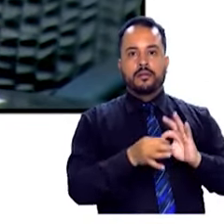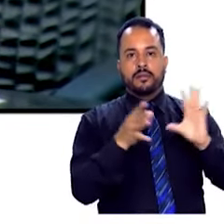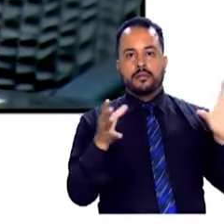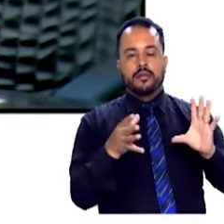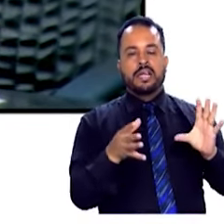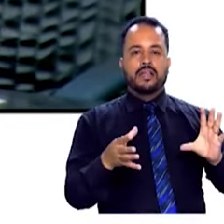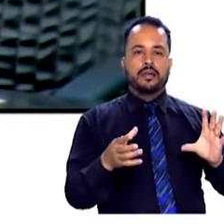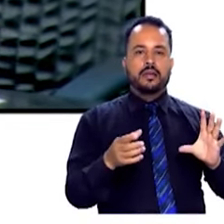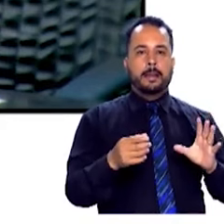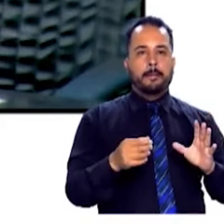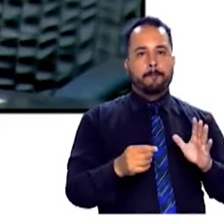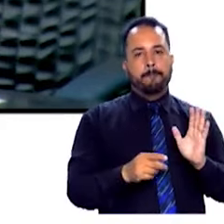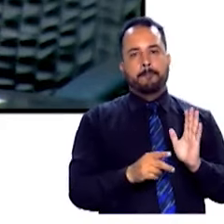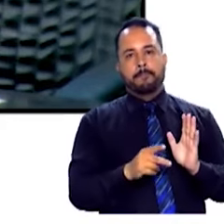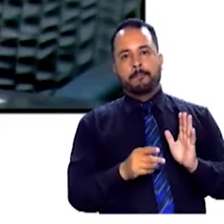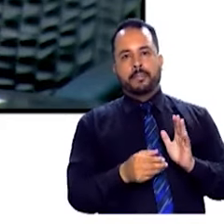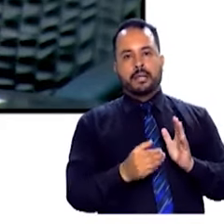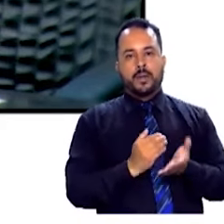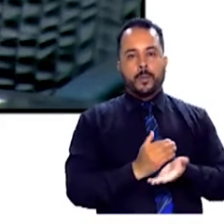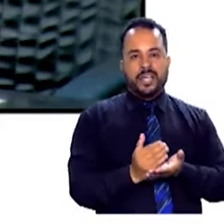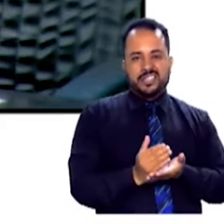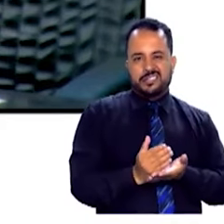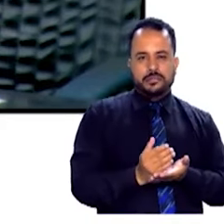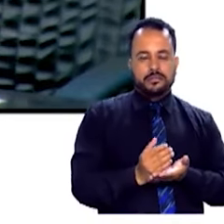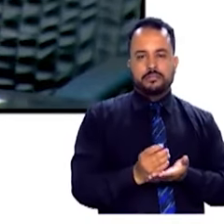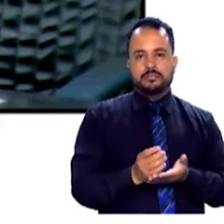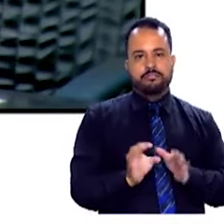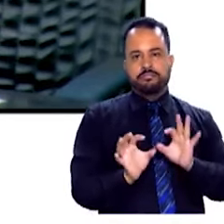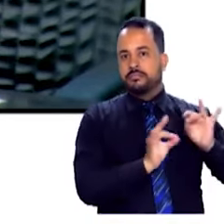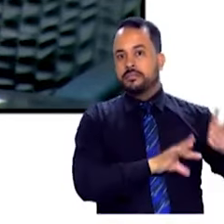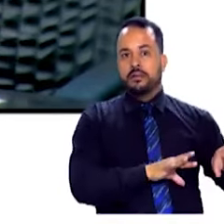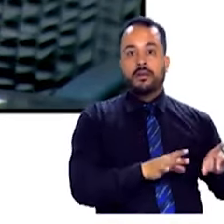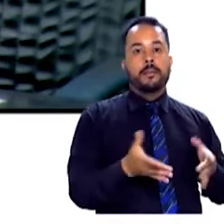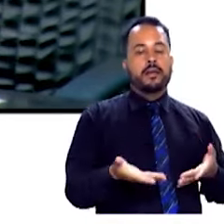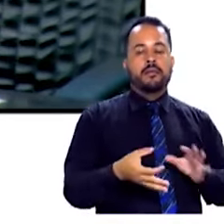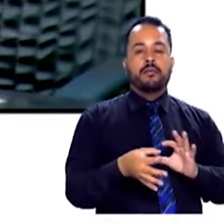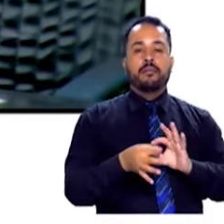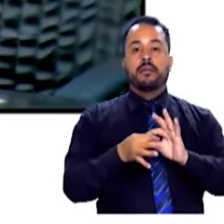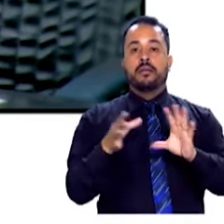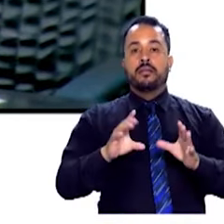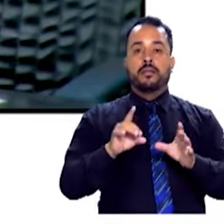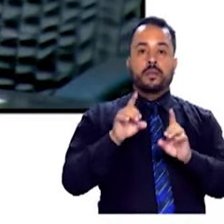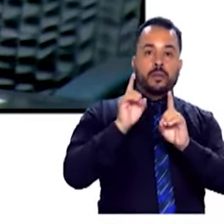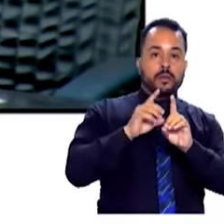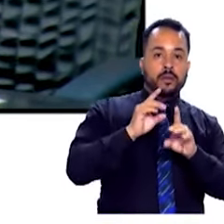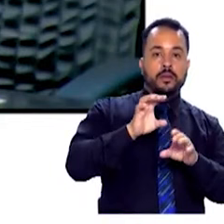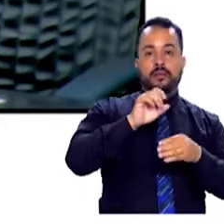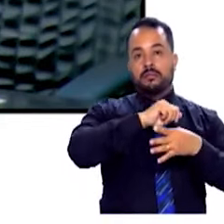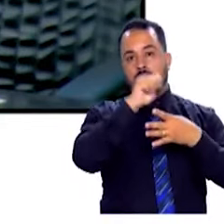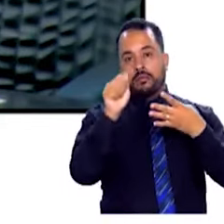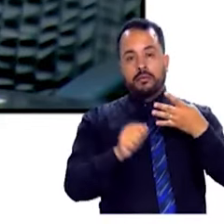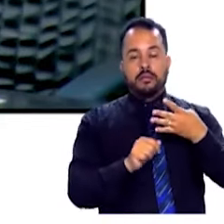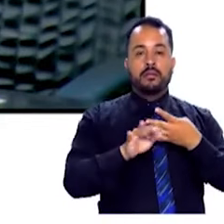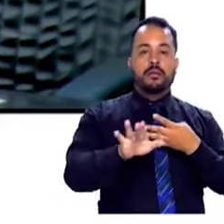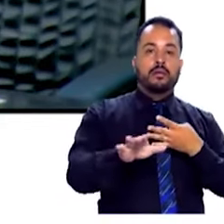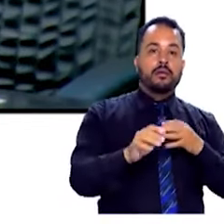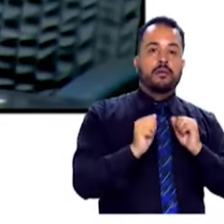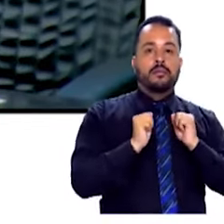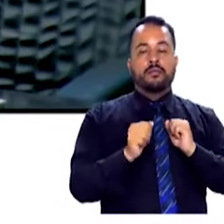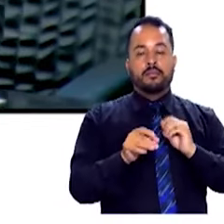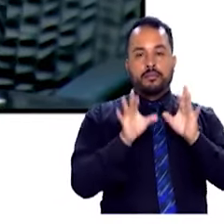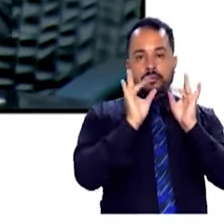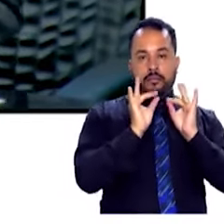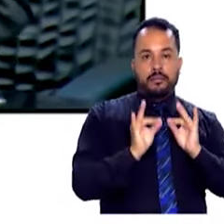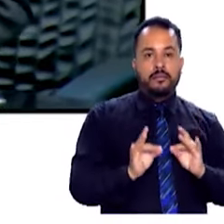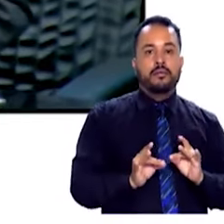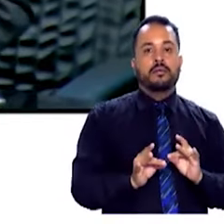eh caso a corte o considere necessário para o desenvolvimento da doutrina jurisprudencial pode eh a sua descrição admitir o